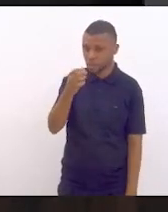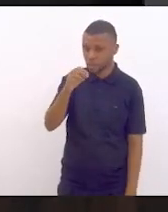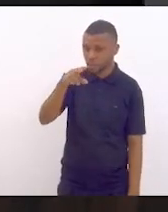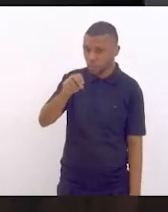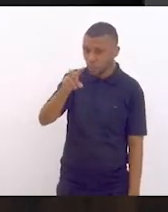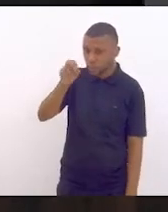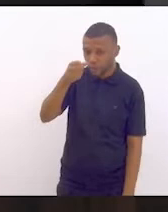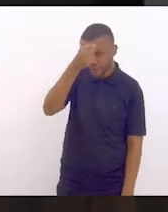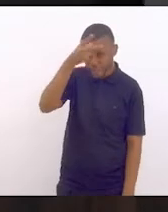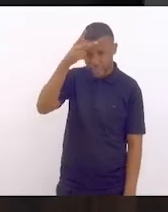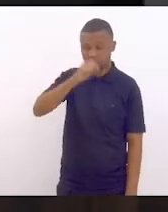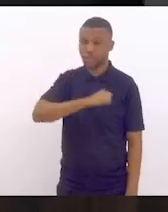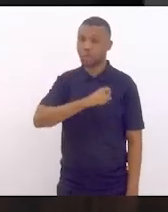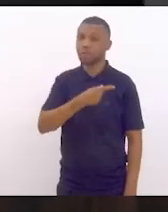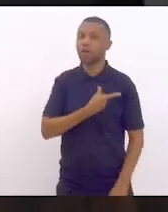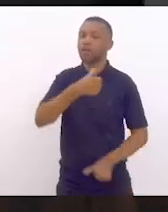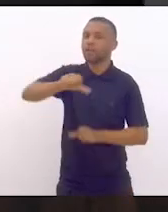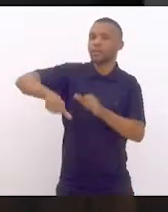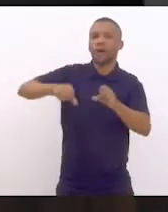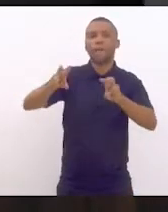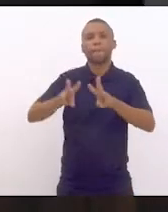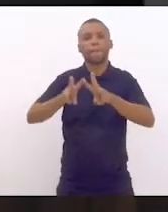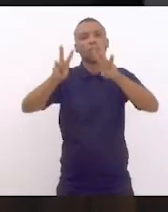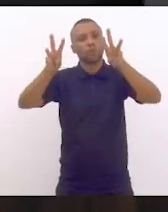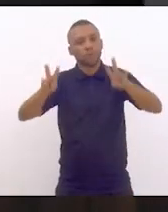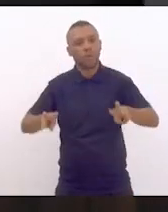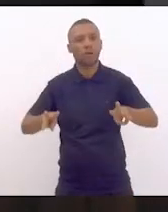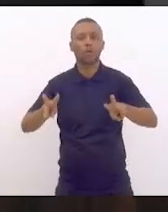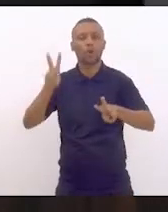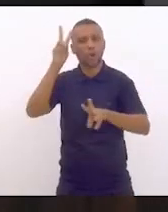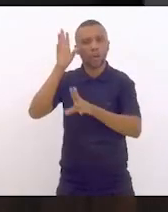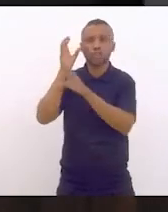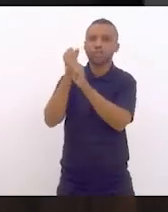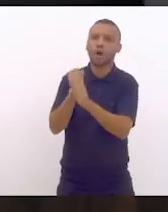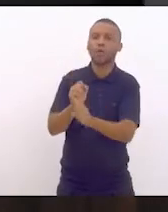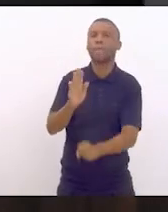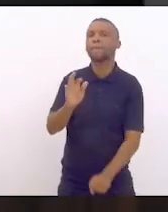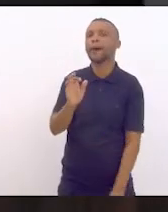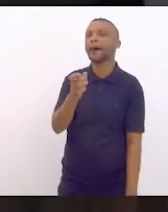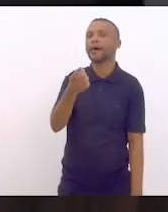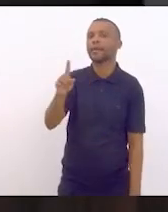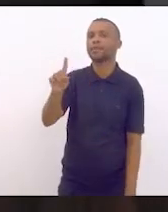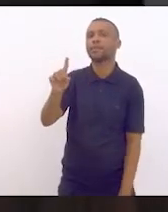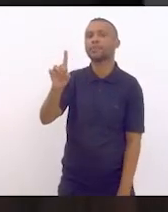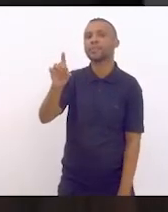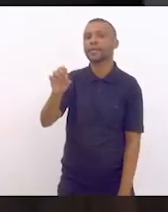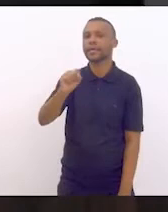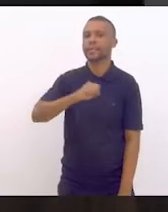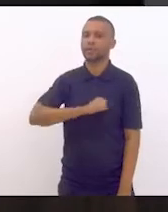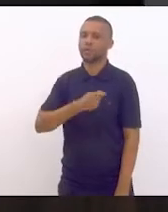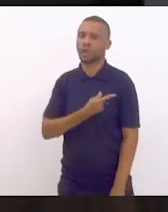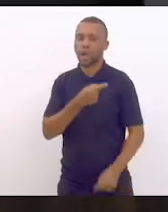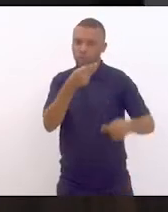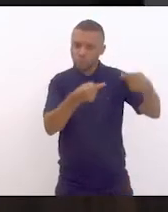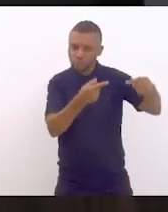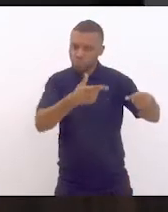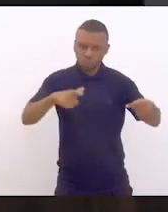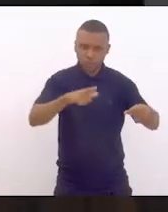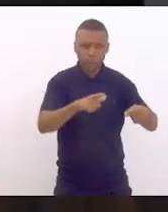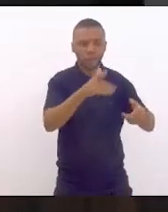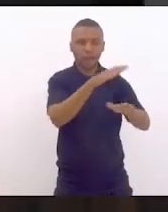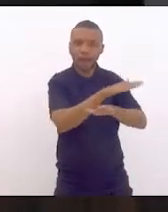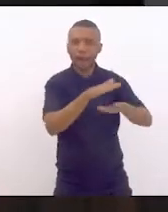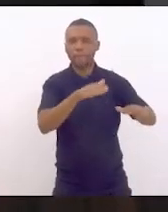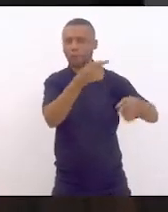de São Gonçalo, em Museu Histórico Barão de São Gonçalo. Em discussão, não havendo que queira discutir, encerra a discussão, a